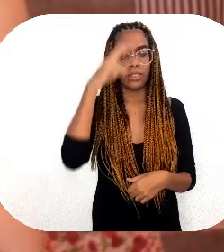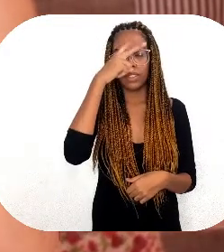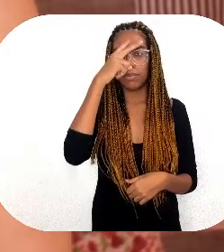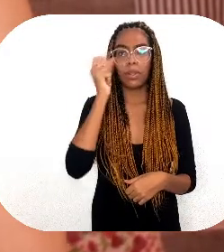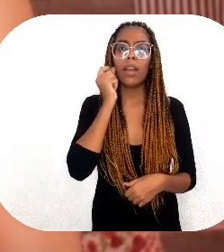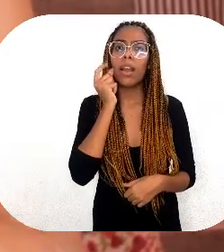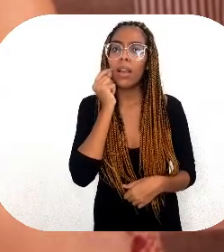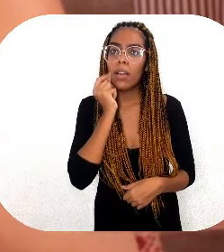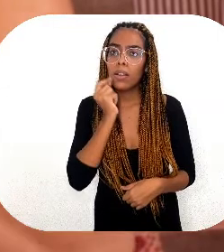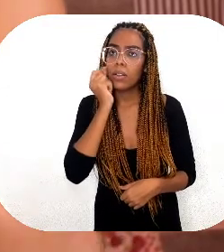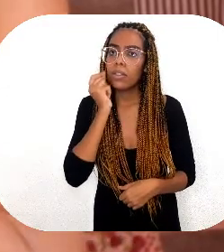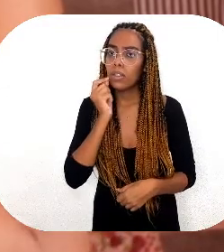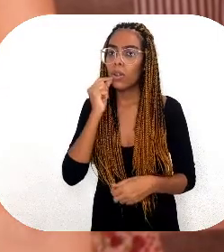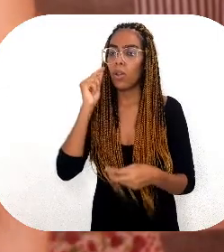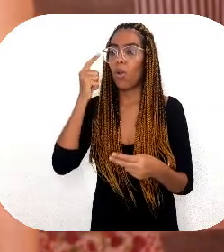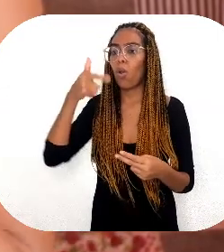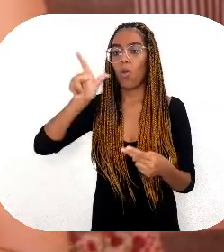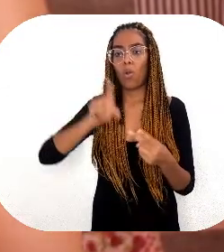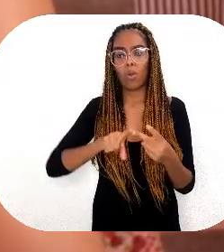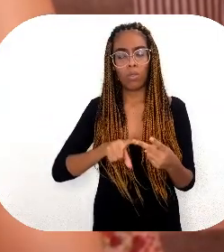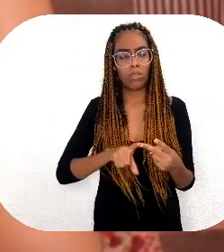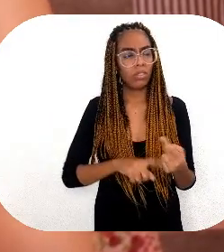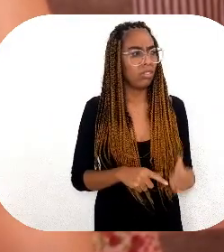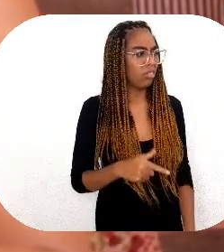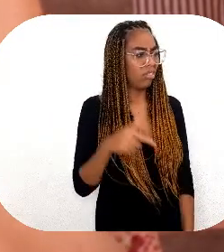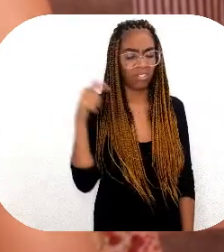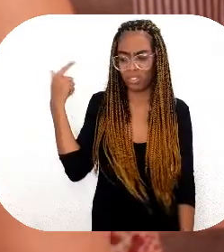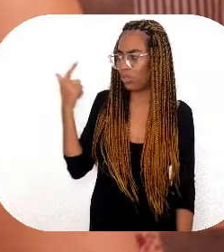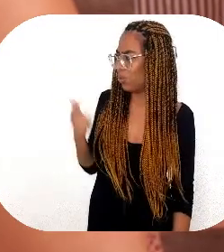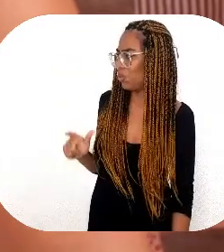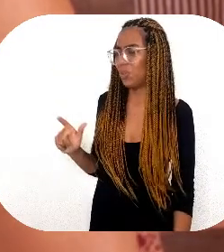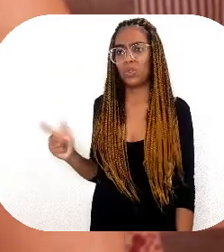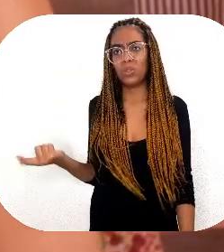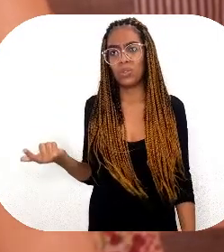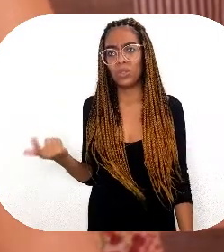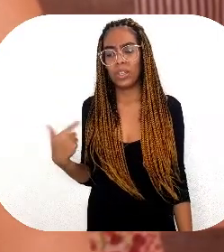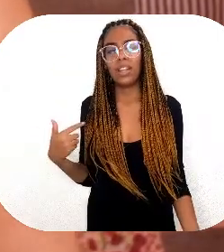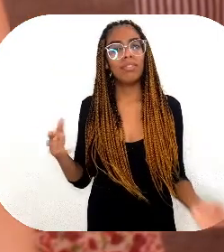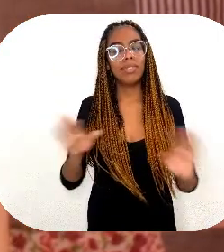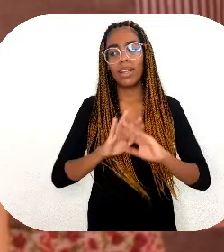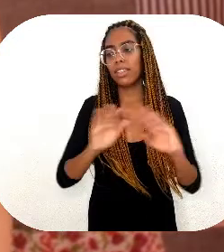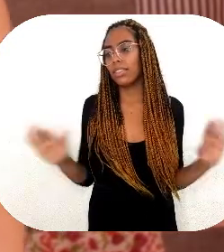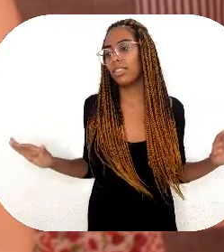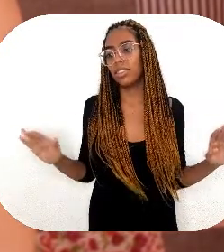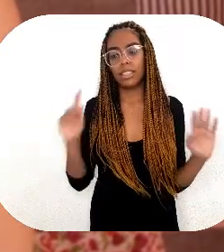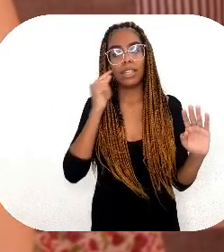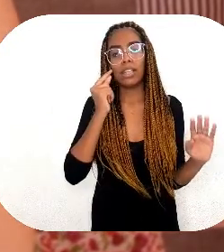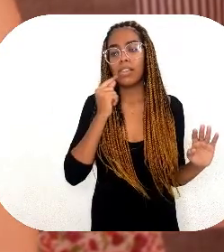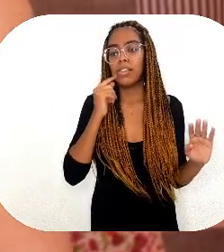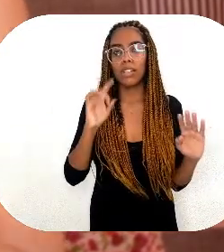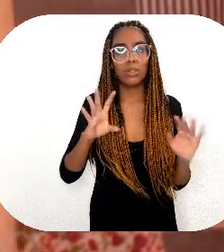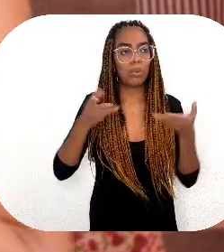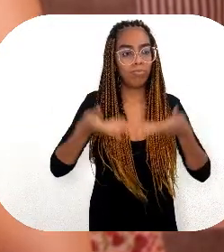É meu sobrinho, como é o nome? A minha irmã teve ratinhos, é mais um ratinho. De